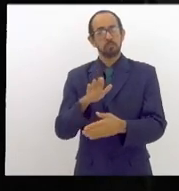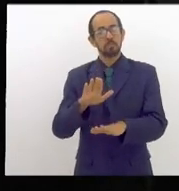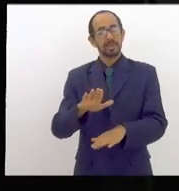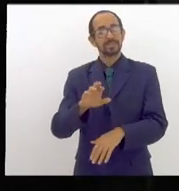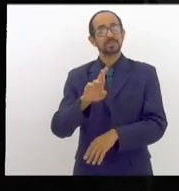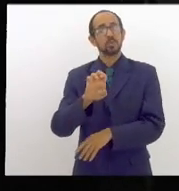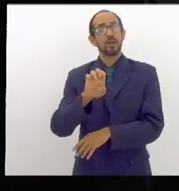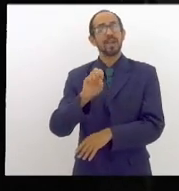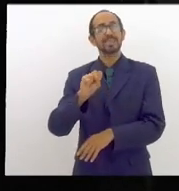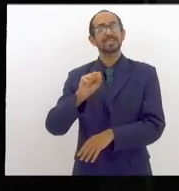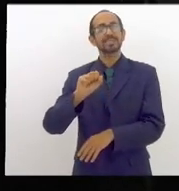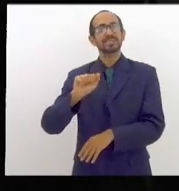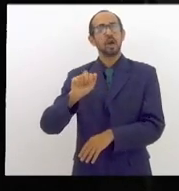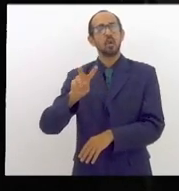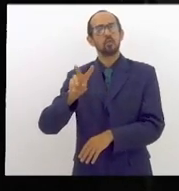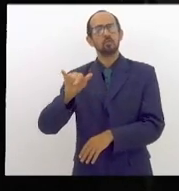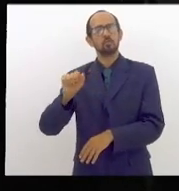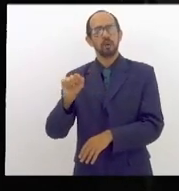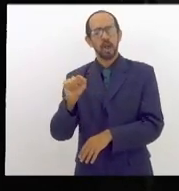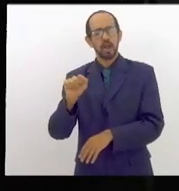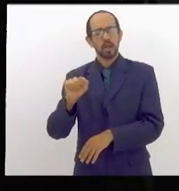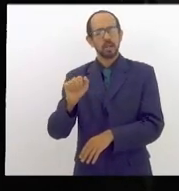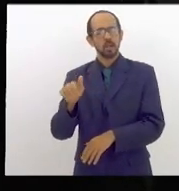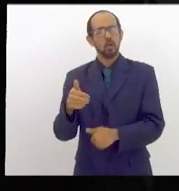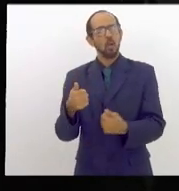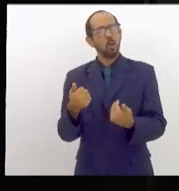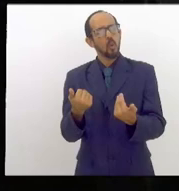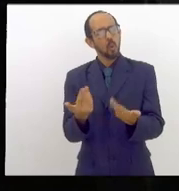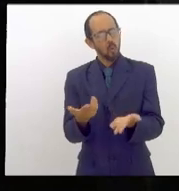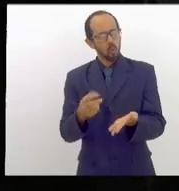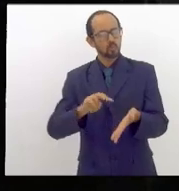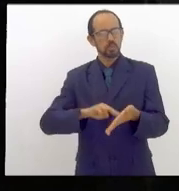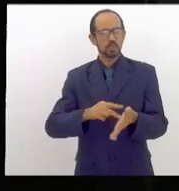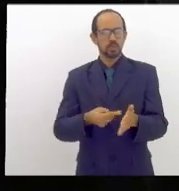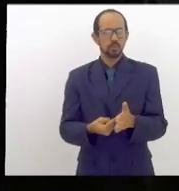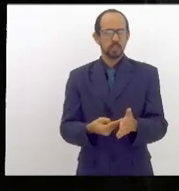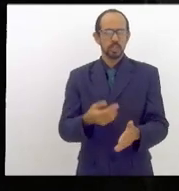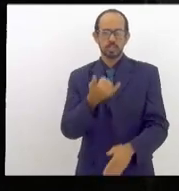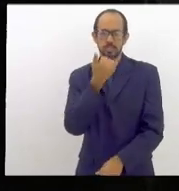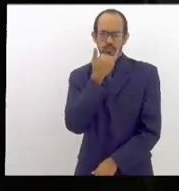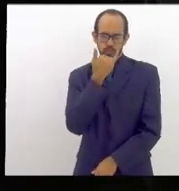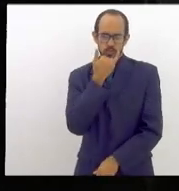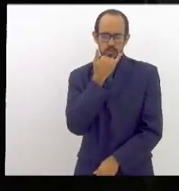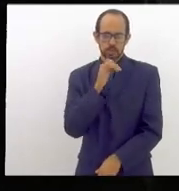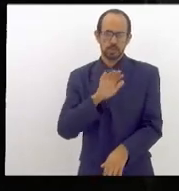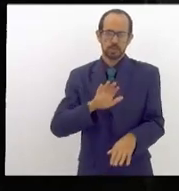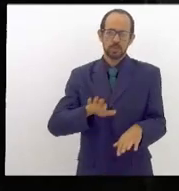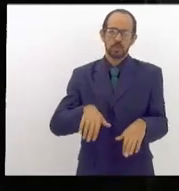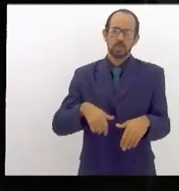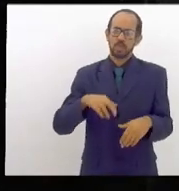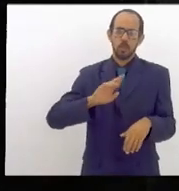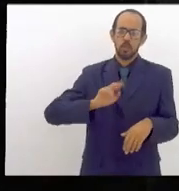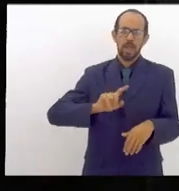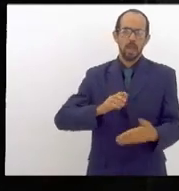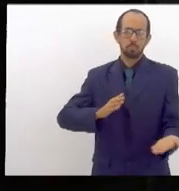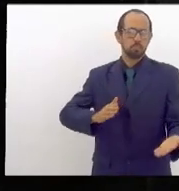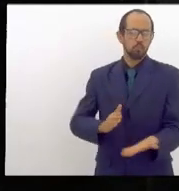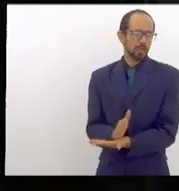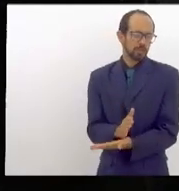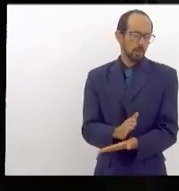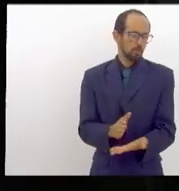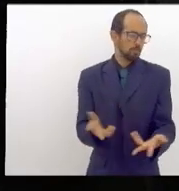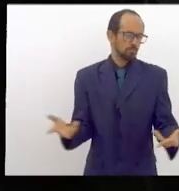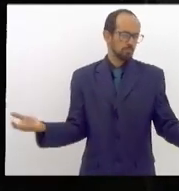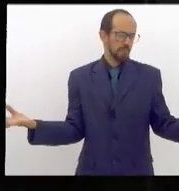ressalvas portanto não há louvor não há aprovação Olímpica é só para limpar a área e saber do que a